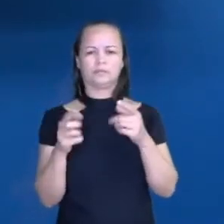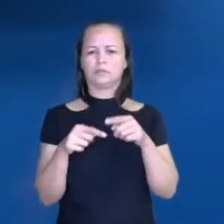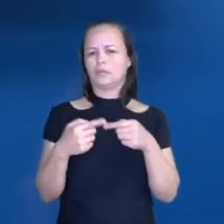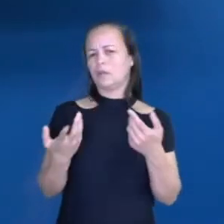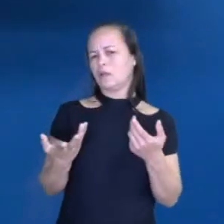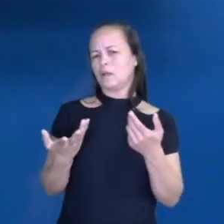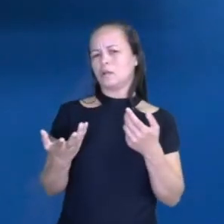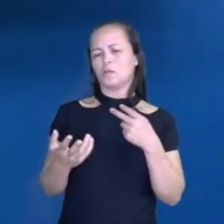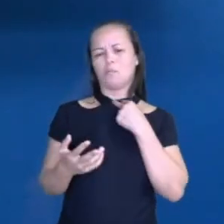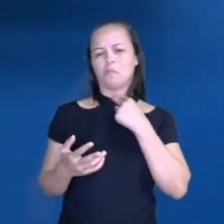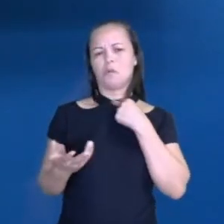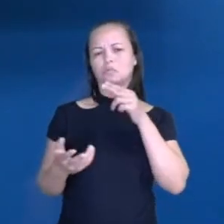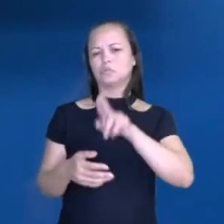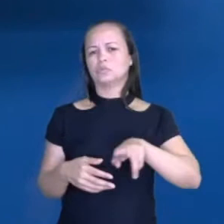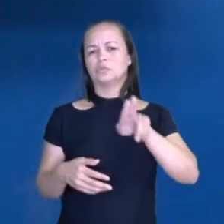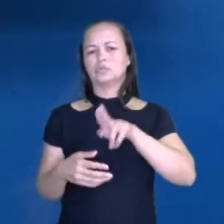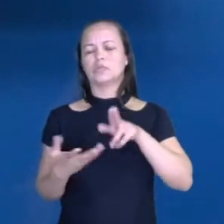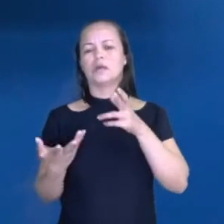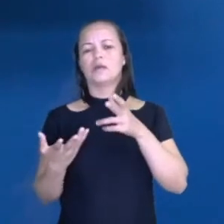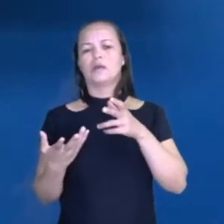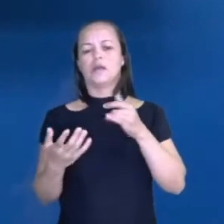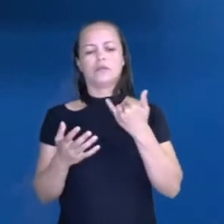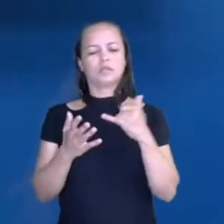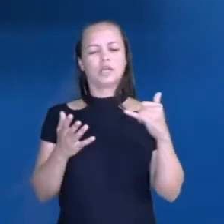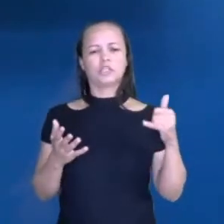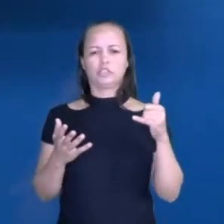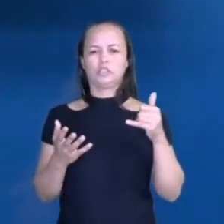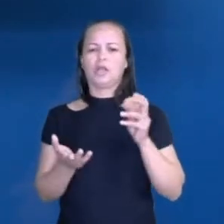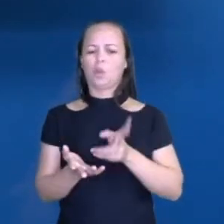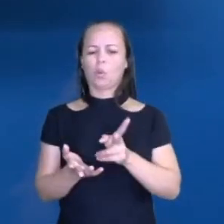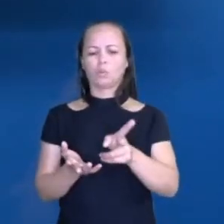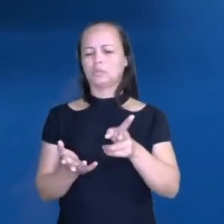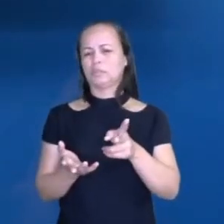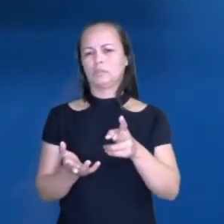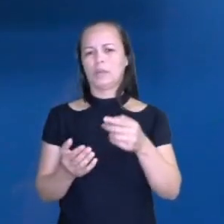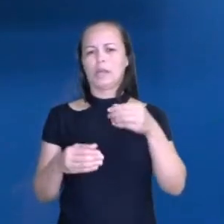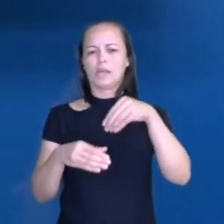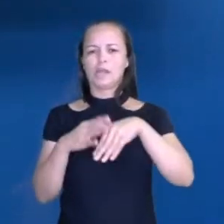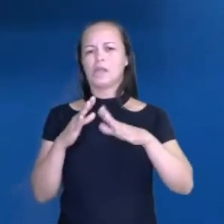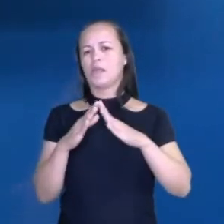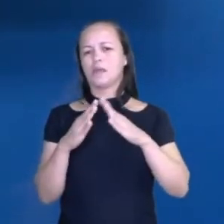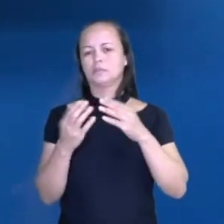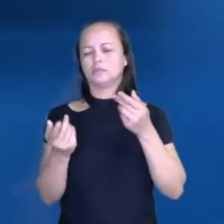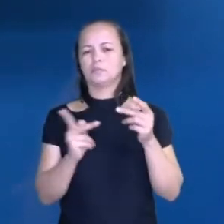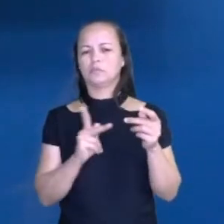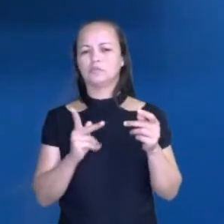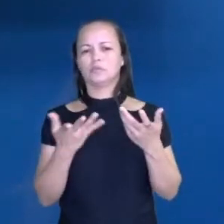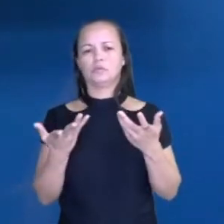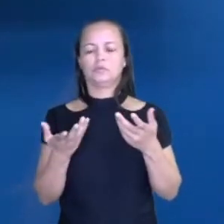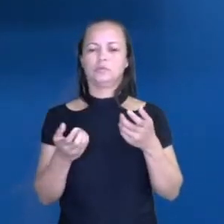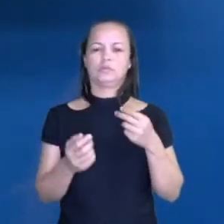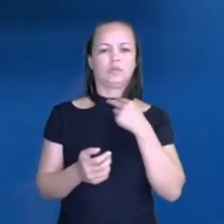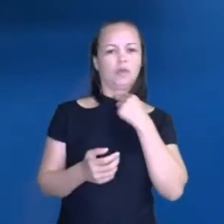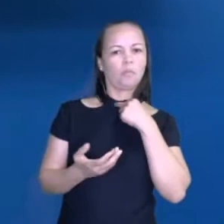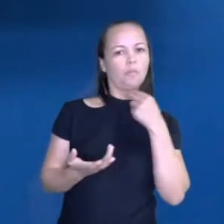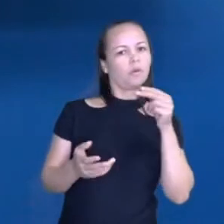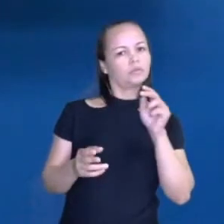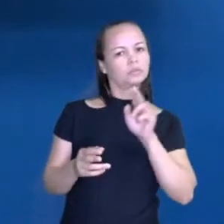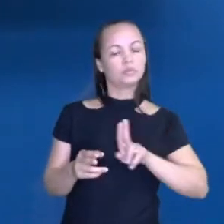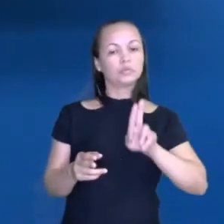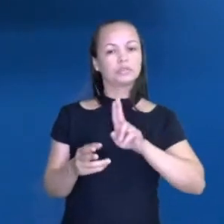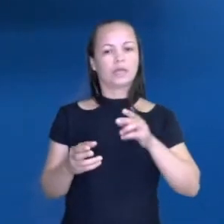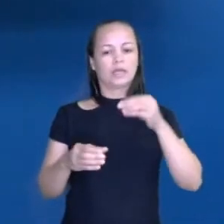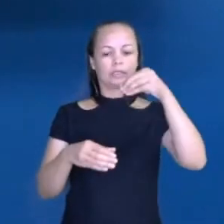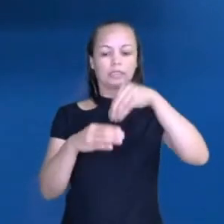na minha casa uma corrente contínua pessoa ó vou explicar daqui a pouco porque não pode utilizar você utiliza assim os aparelhos e vai